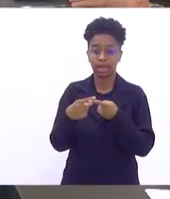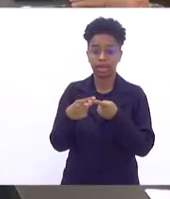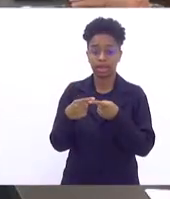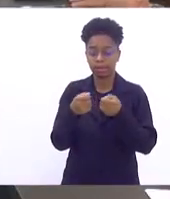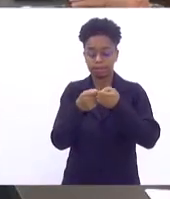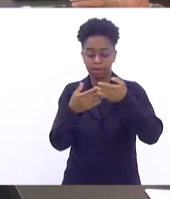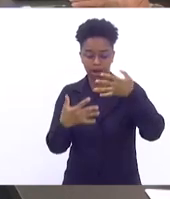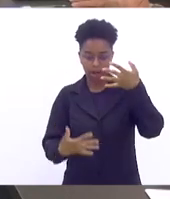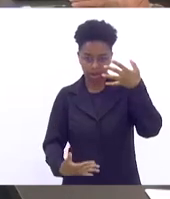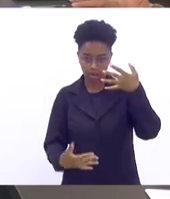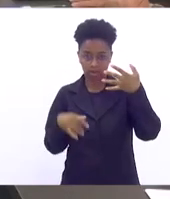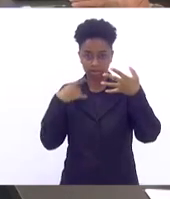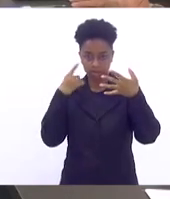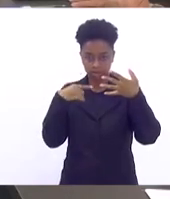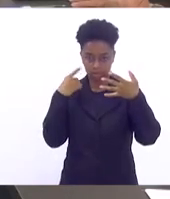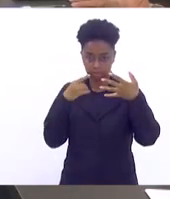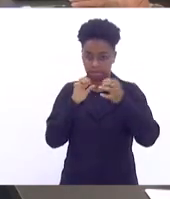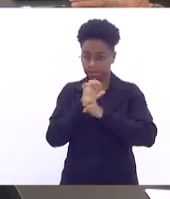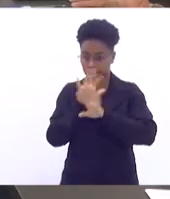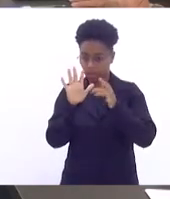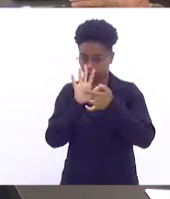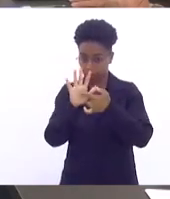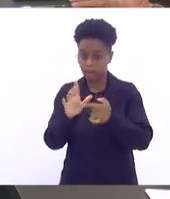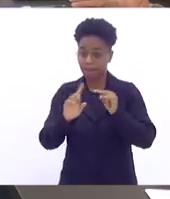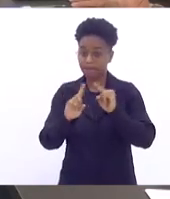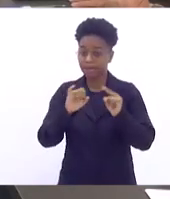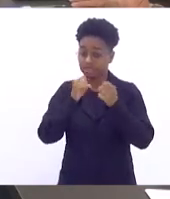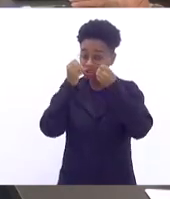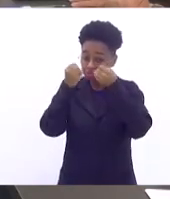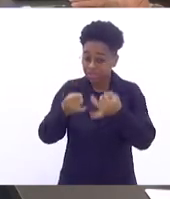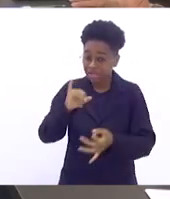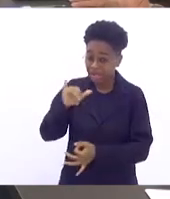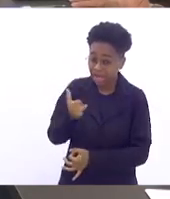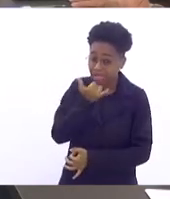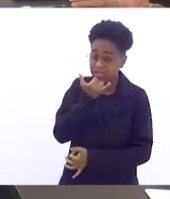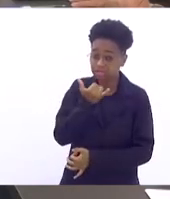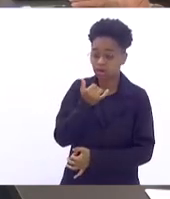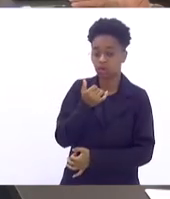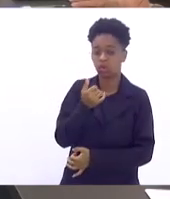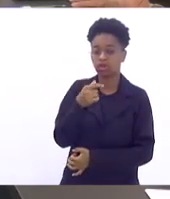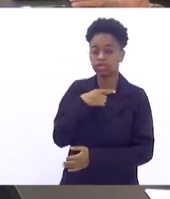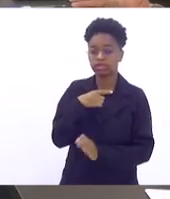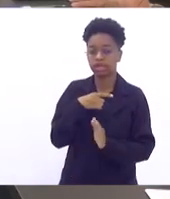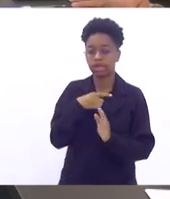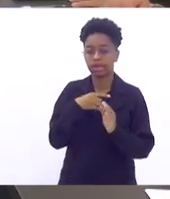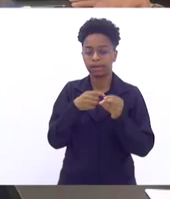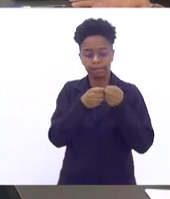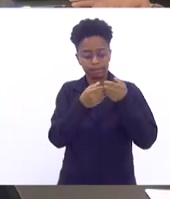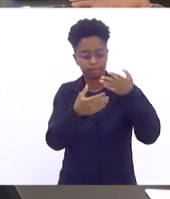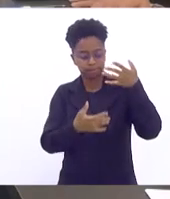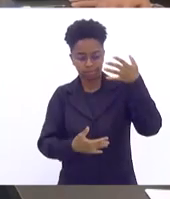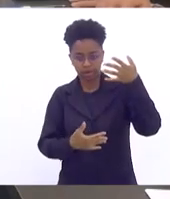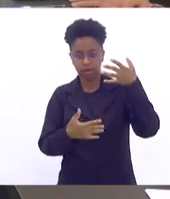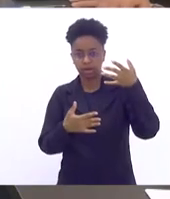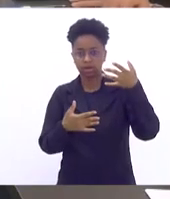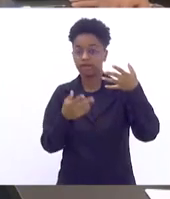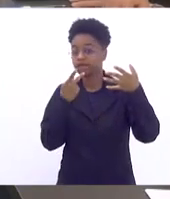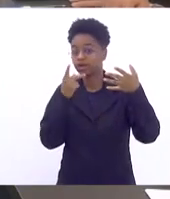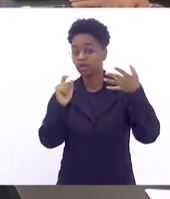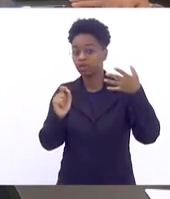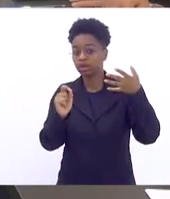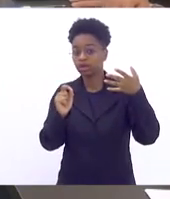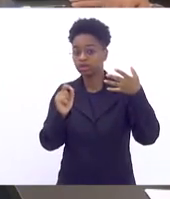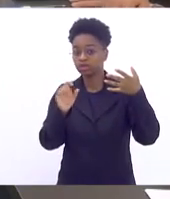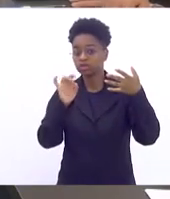o deputado Deputado Rosenberg é claro mas na justificativa e Salvo engano no corpo do do pl dele ele faz a menção